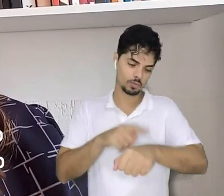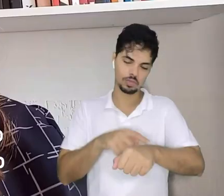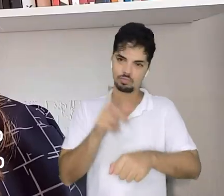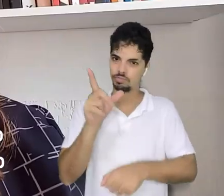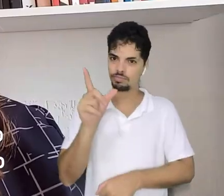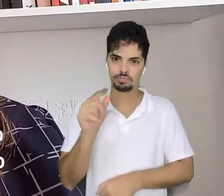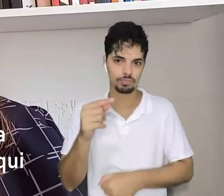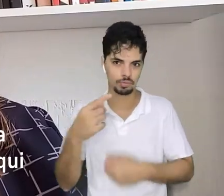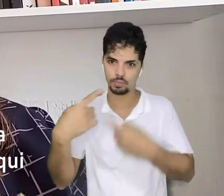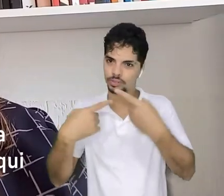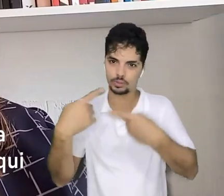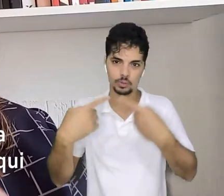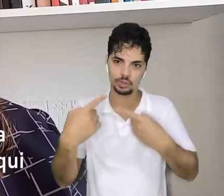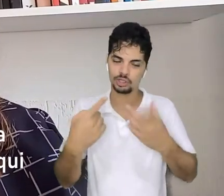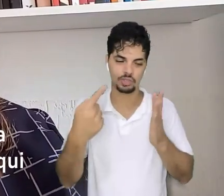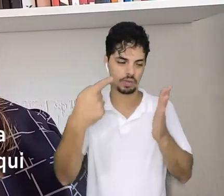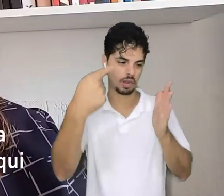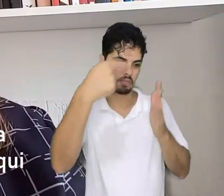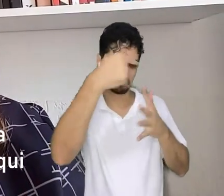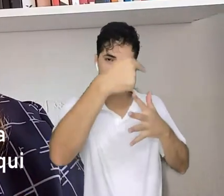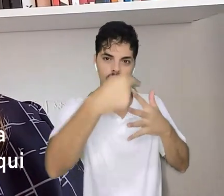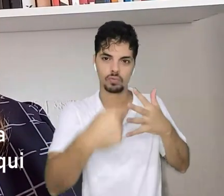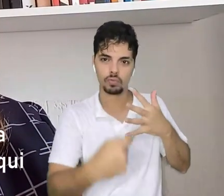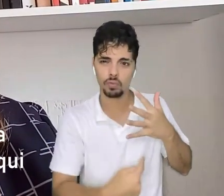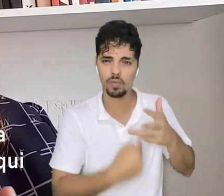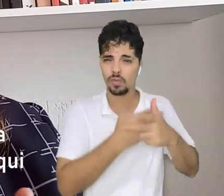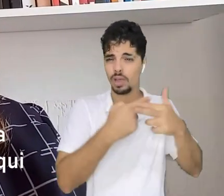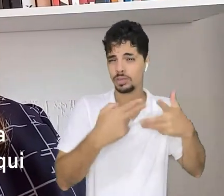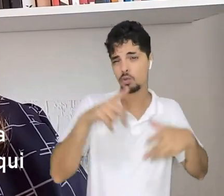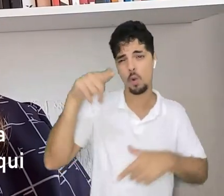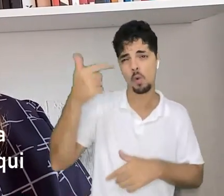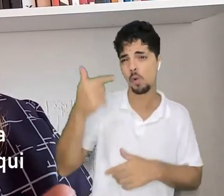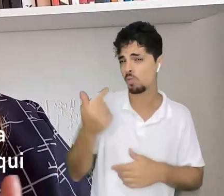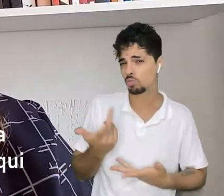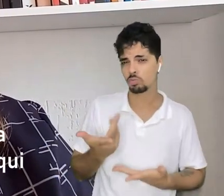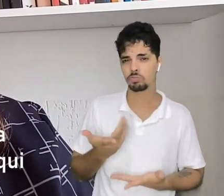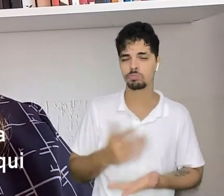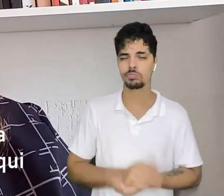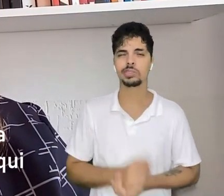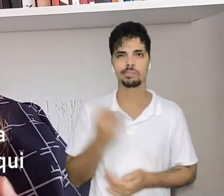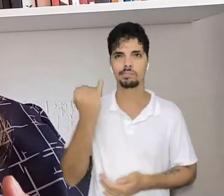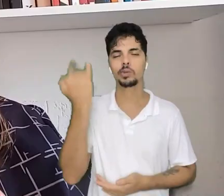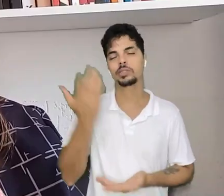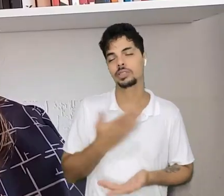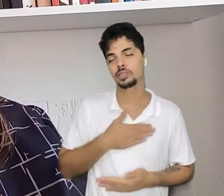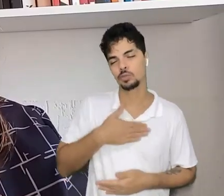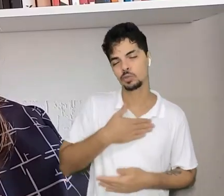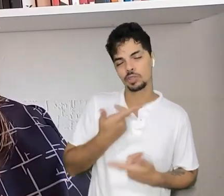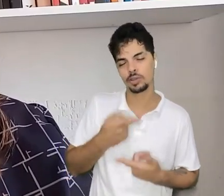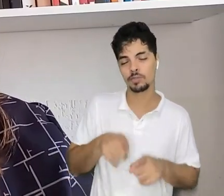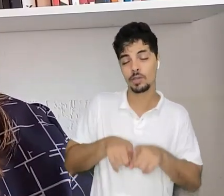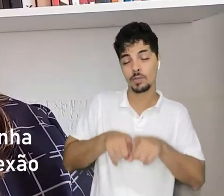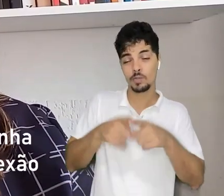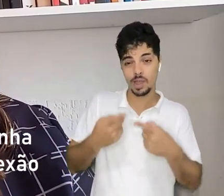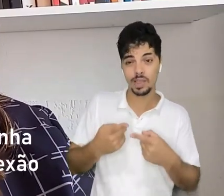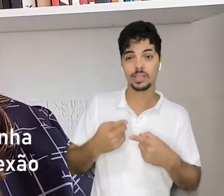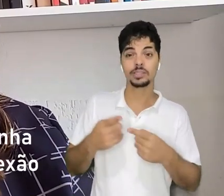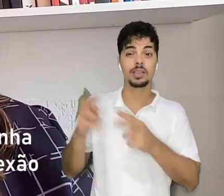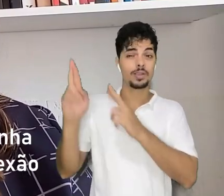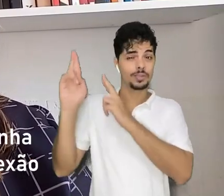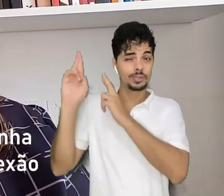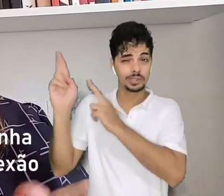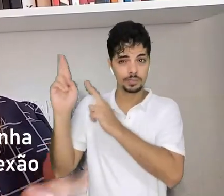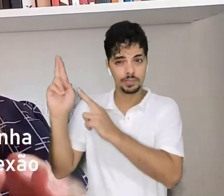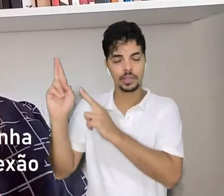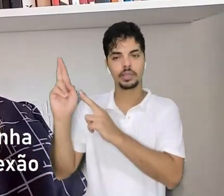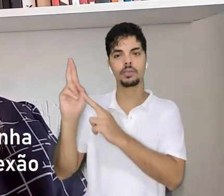tempo é bastante curto para que a gente possa pontuar outras coisas outros pontos aqui que gostaríamos mas eu